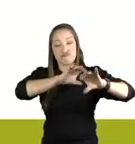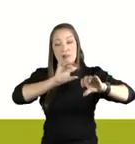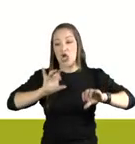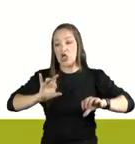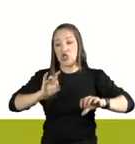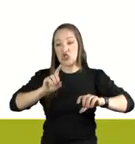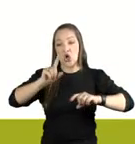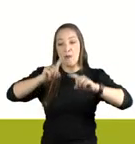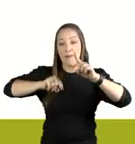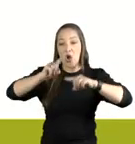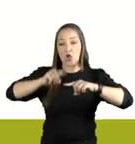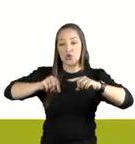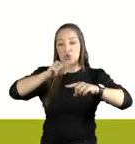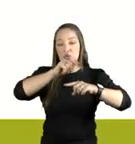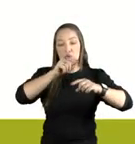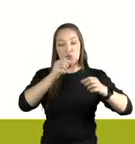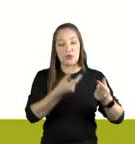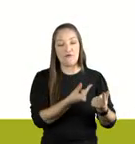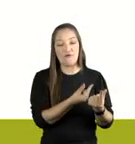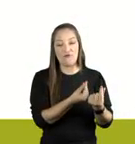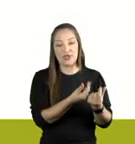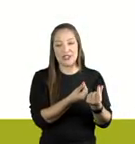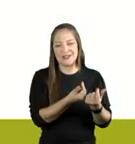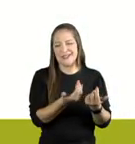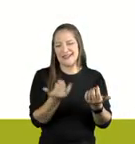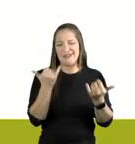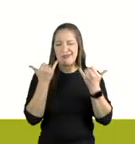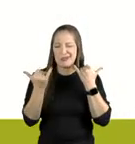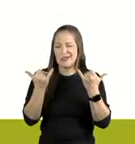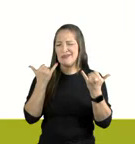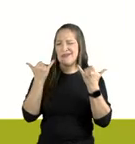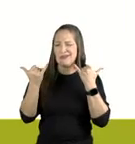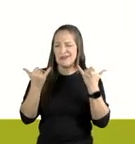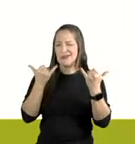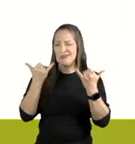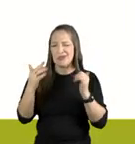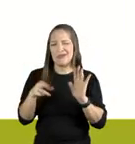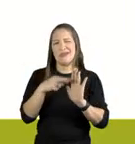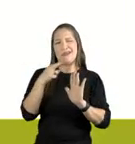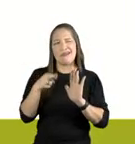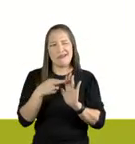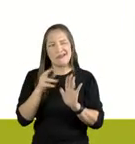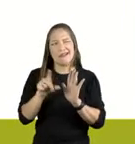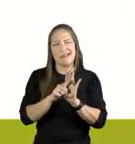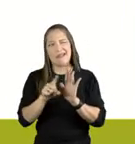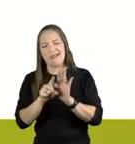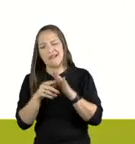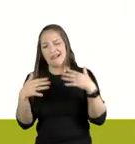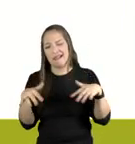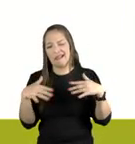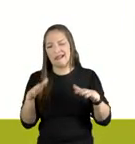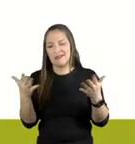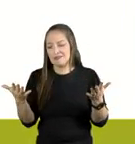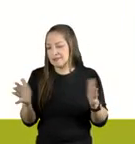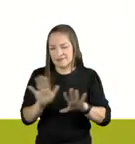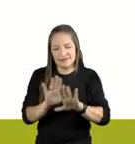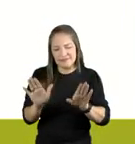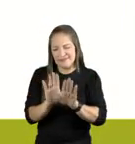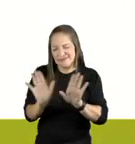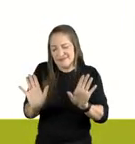de produtos ia ficar maçante. Informações, atrás de regulamentos e tudo mais. Então, tem